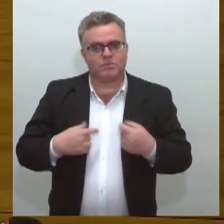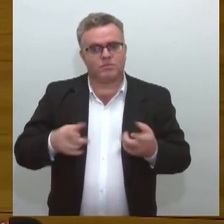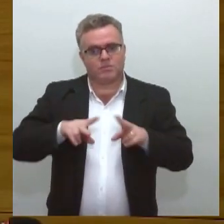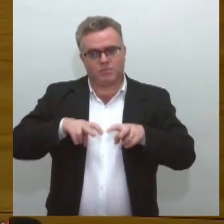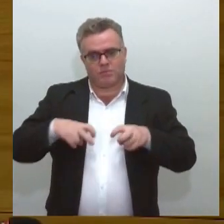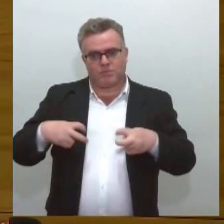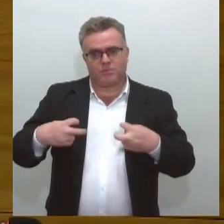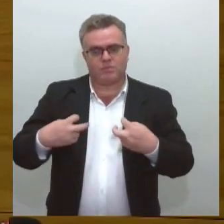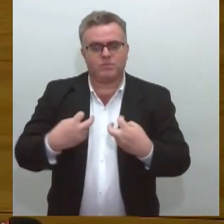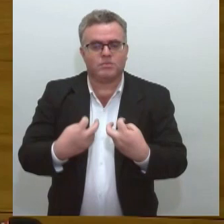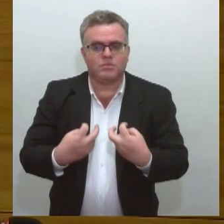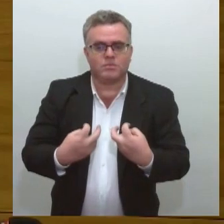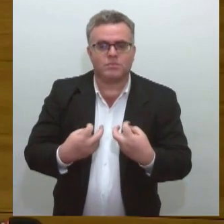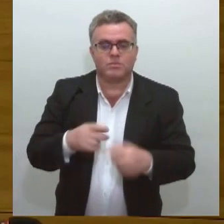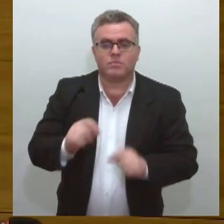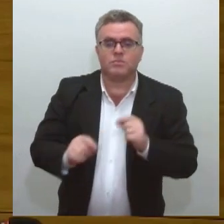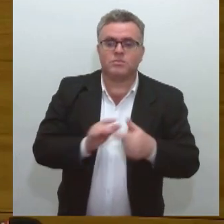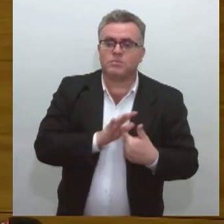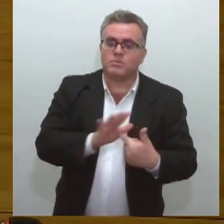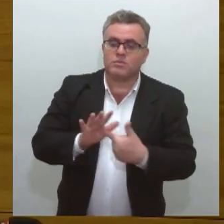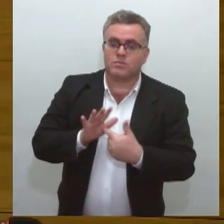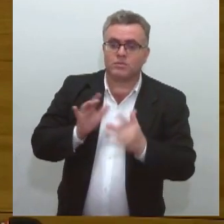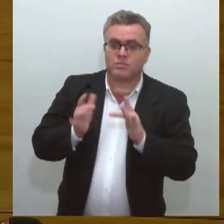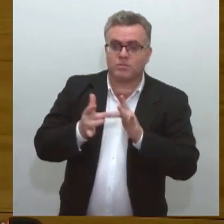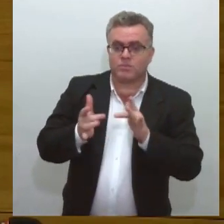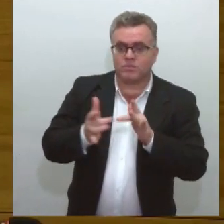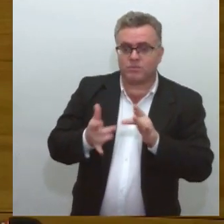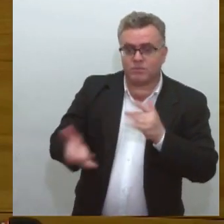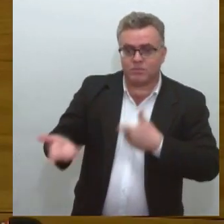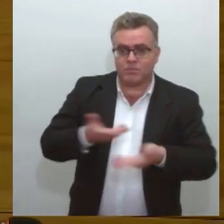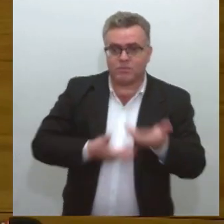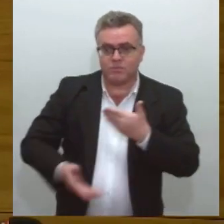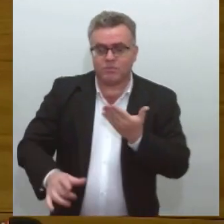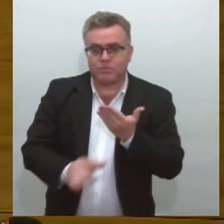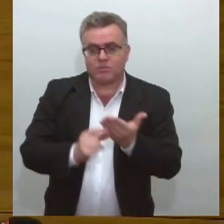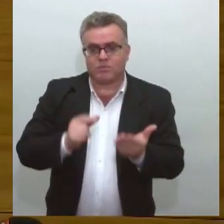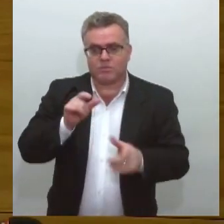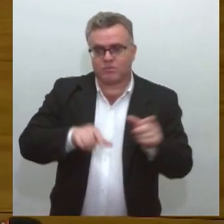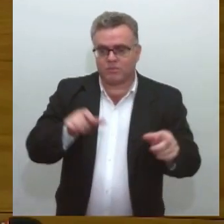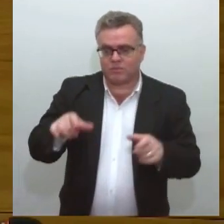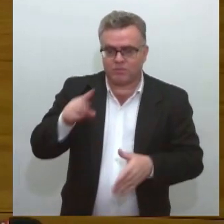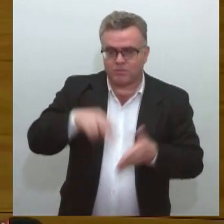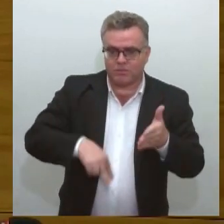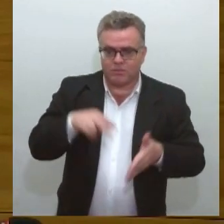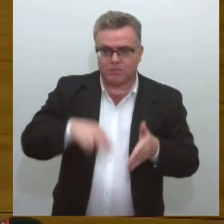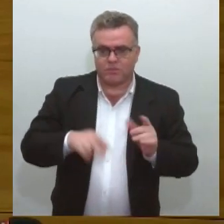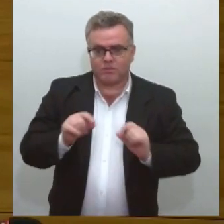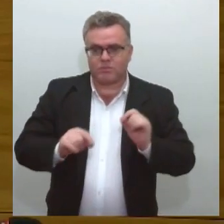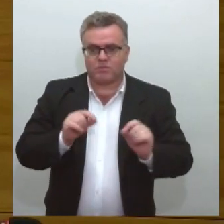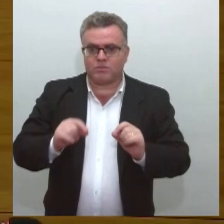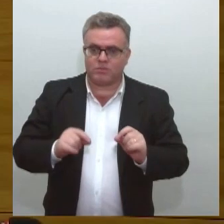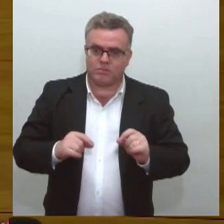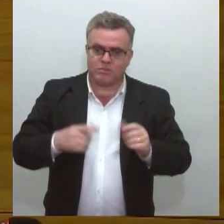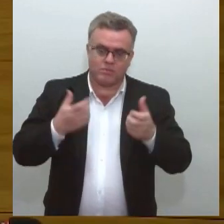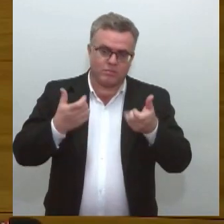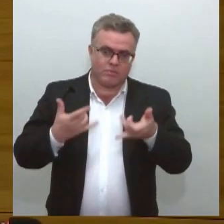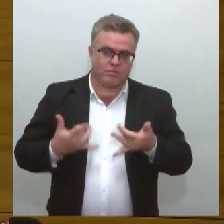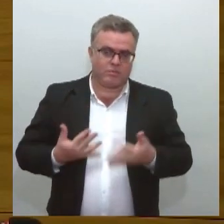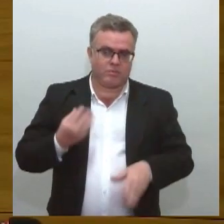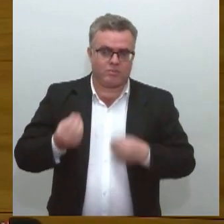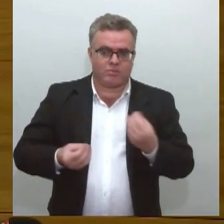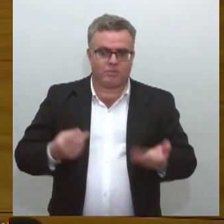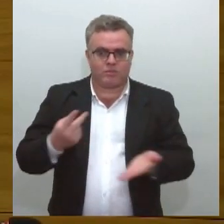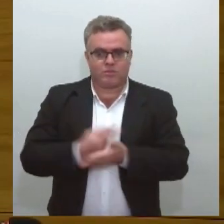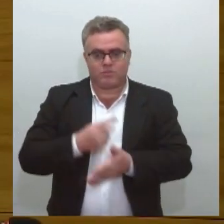onde ele tem um contato, interação com o público, com seus leitores, e daí ele vai explicar como foi a ideia, como surgiu